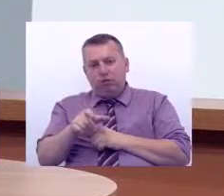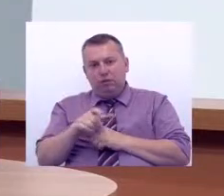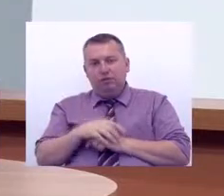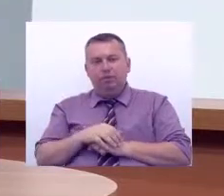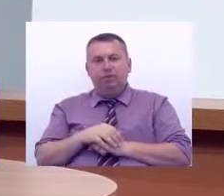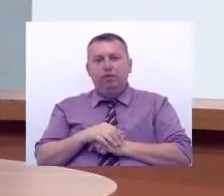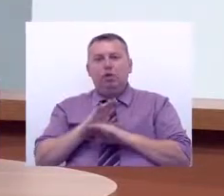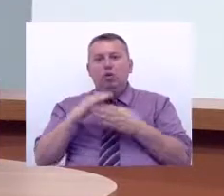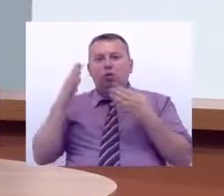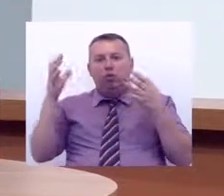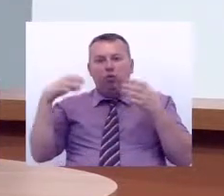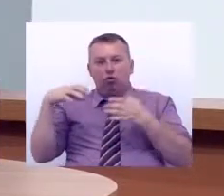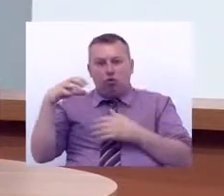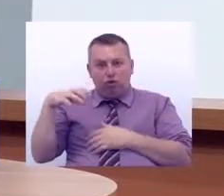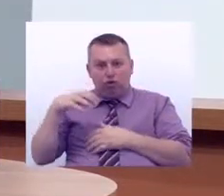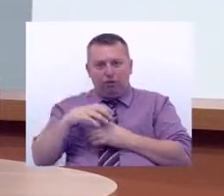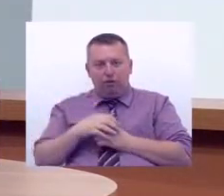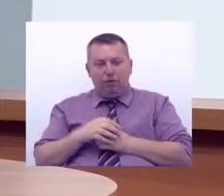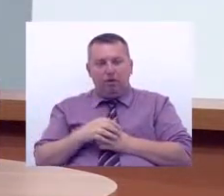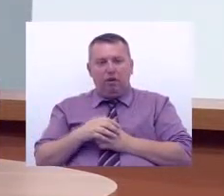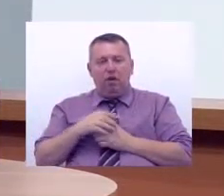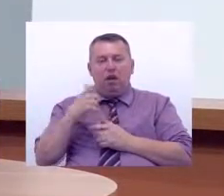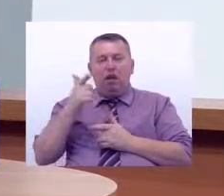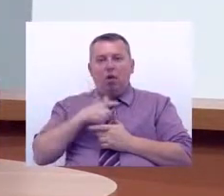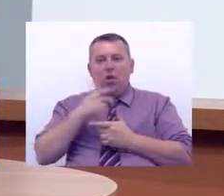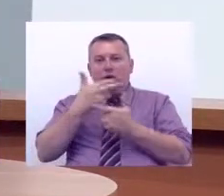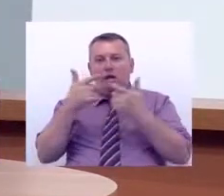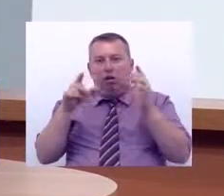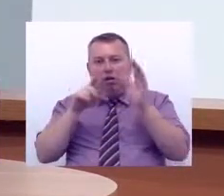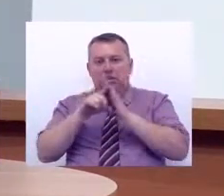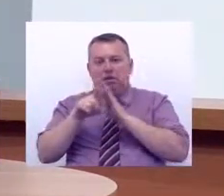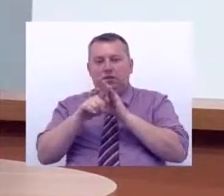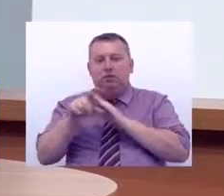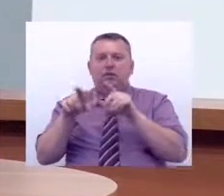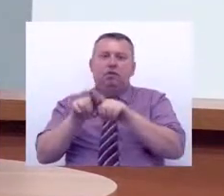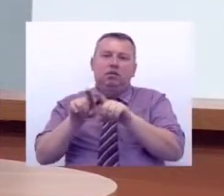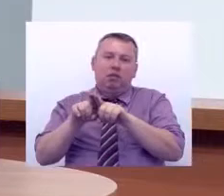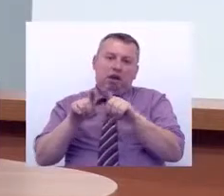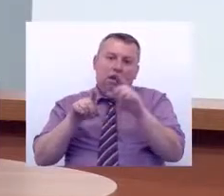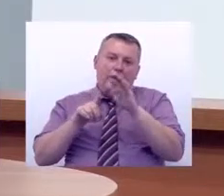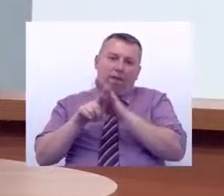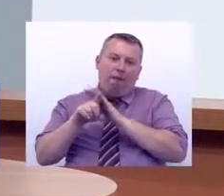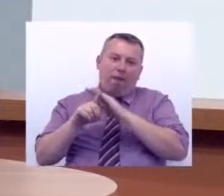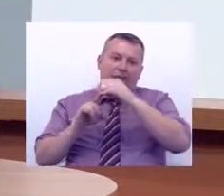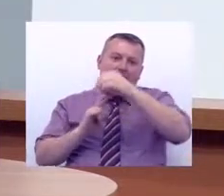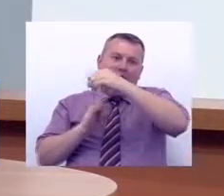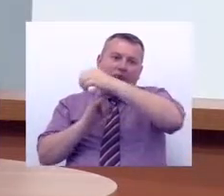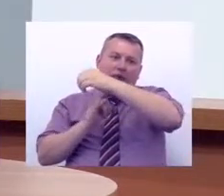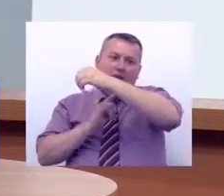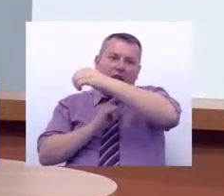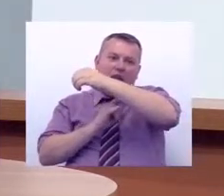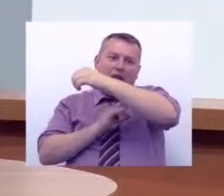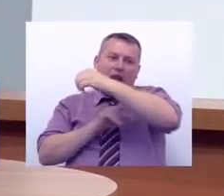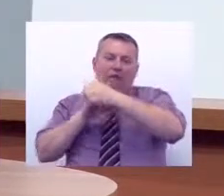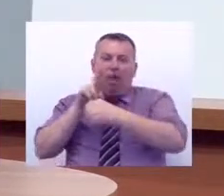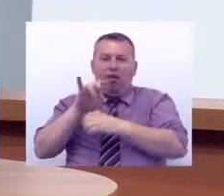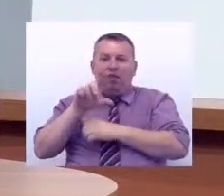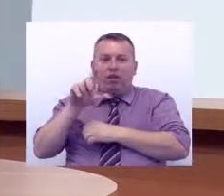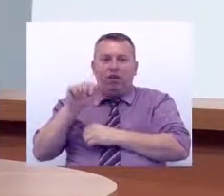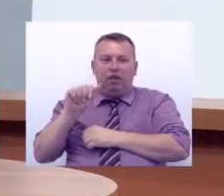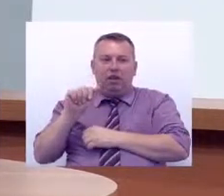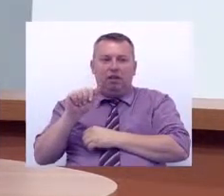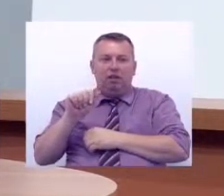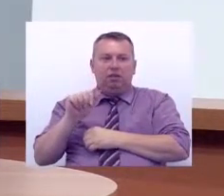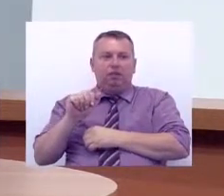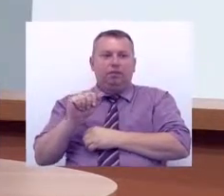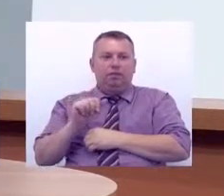lá. Outro questionamento é sobre a ponte da Vila Ni. Eu entendi